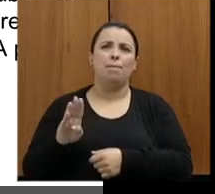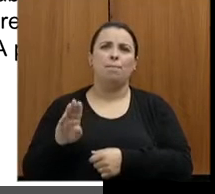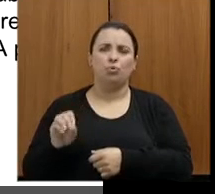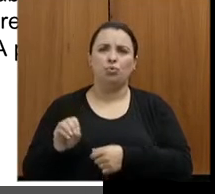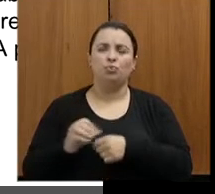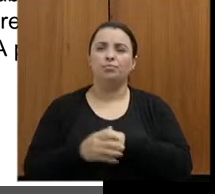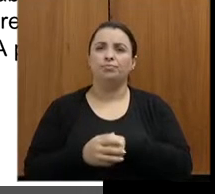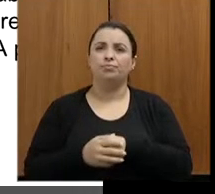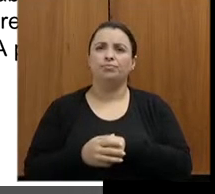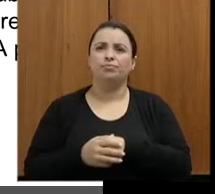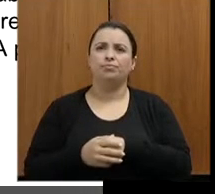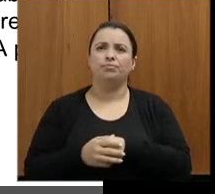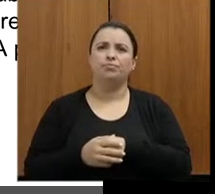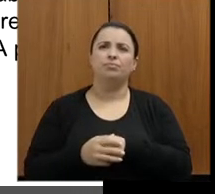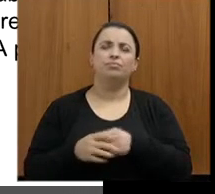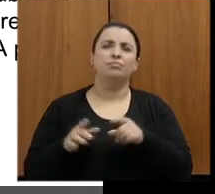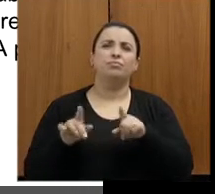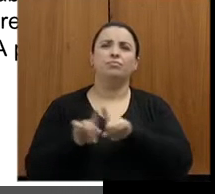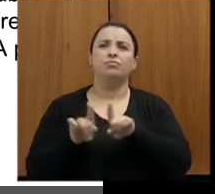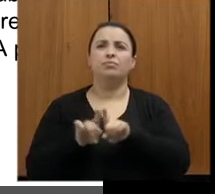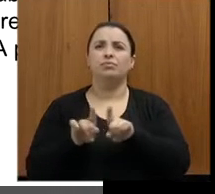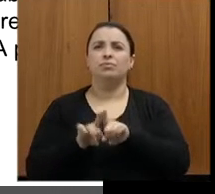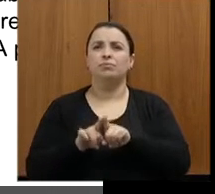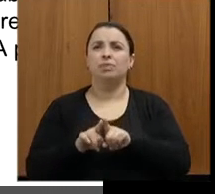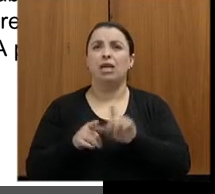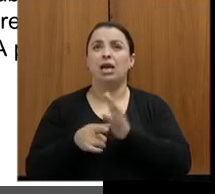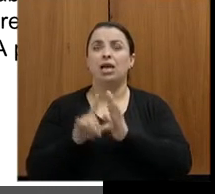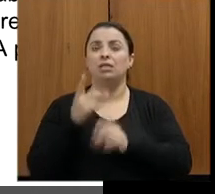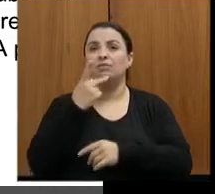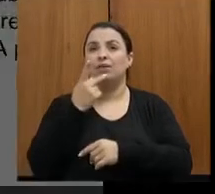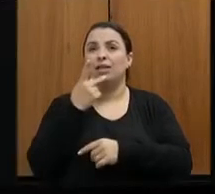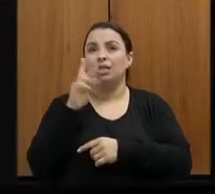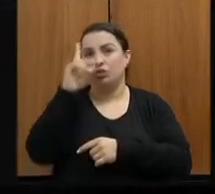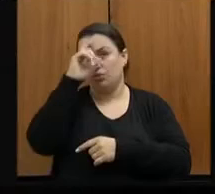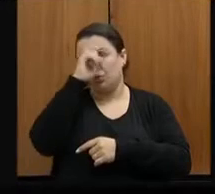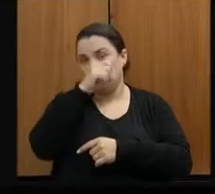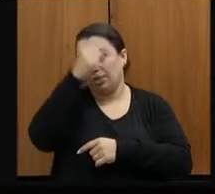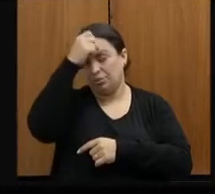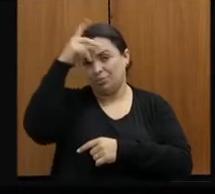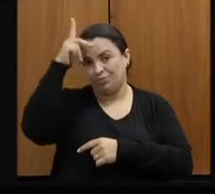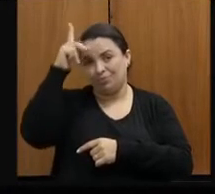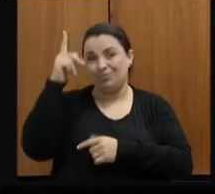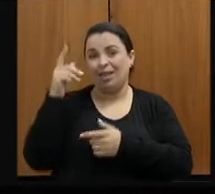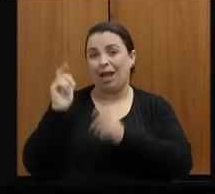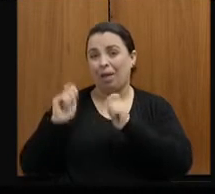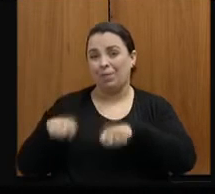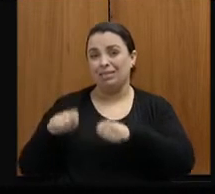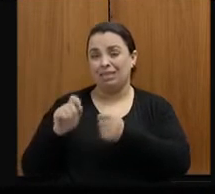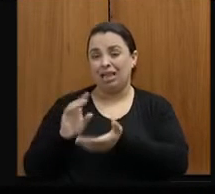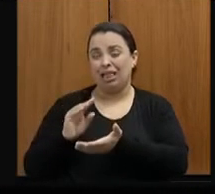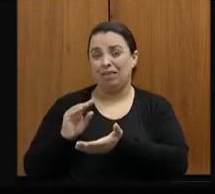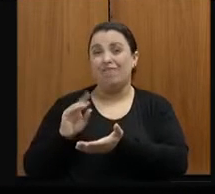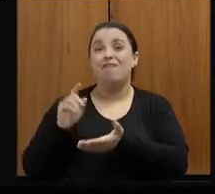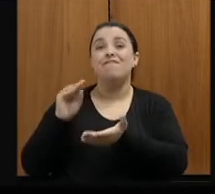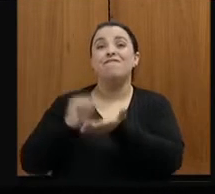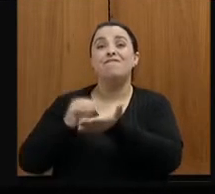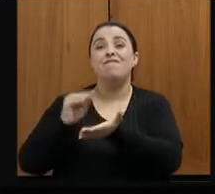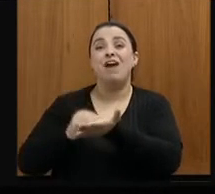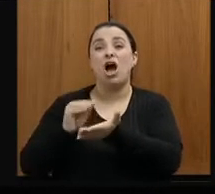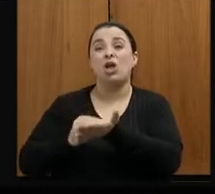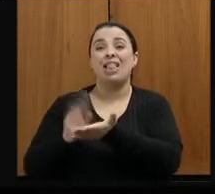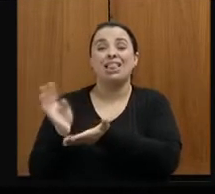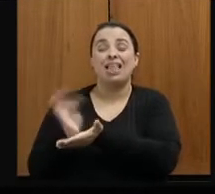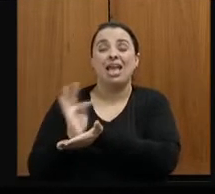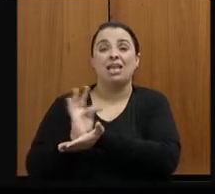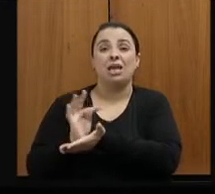aqui, comentei mais cedo, sobre a questão da dificuldade técnica de alguns municípios em conduzir o Reúrbi, mas aqui é um exemplo